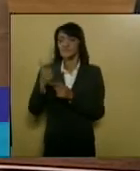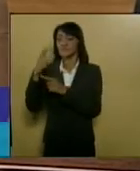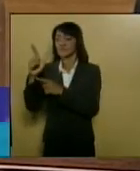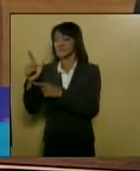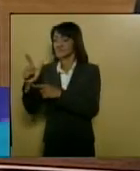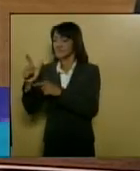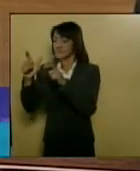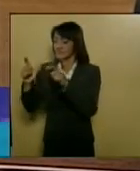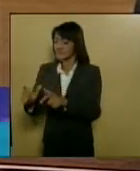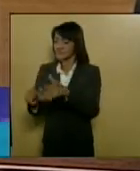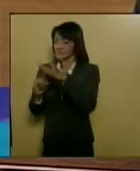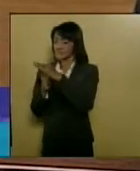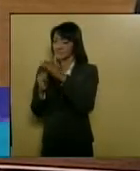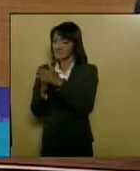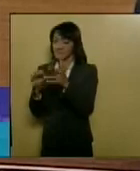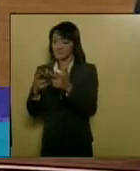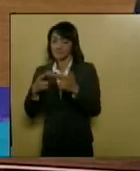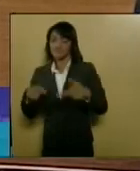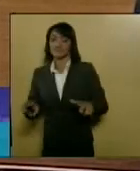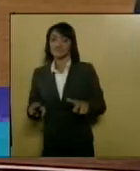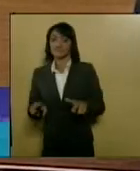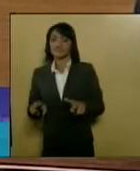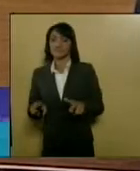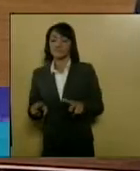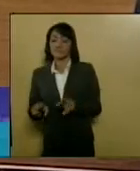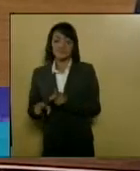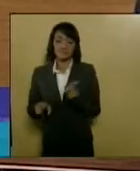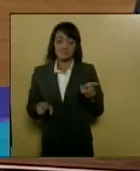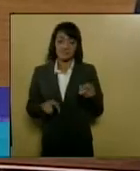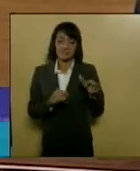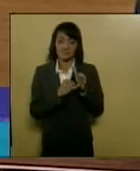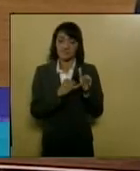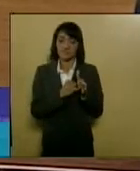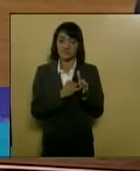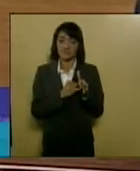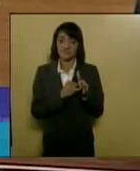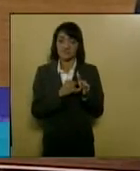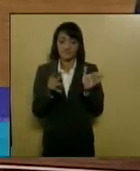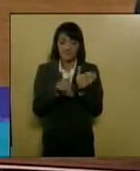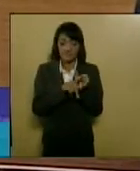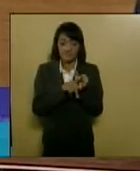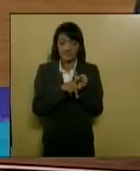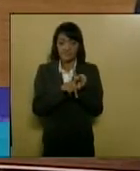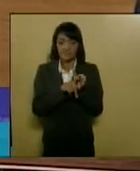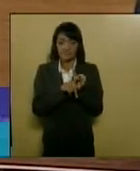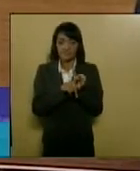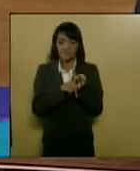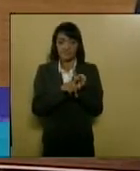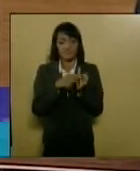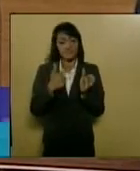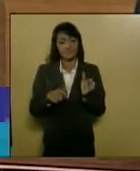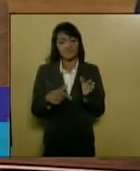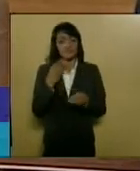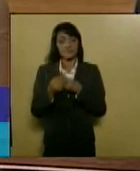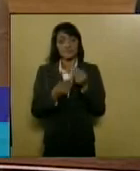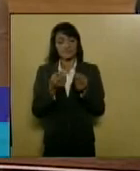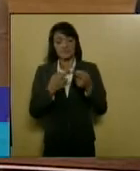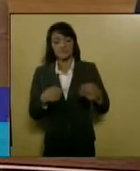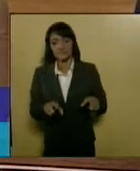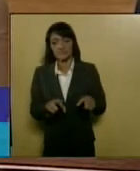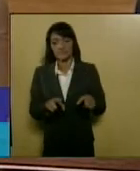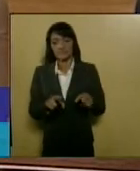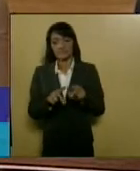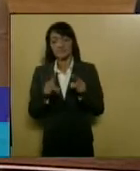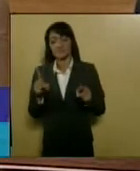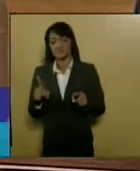para tentar solucionar um problema que essa caixa, que deveria ter a ferramenta apropriada, não pode dar resposta. E eu desvirtuo